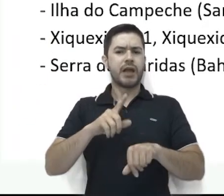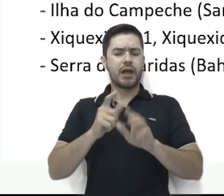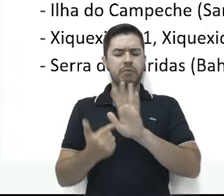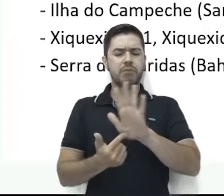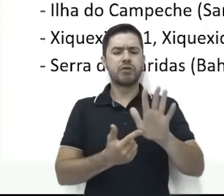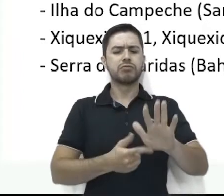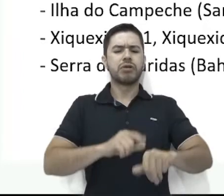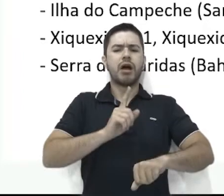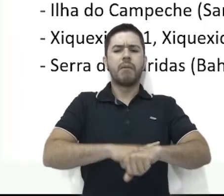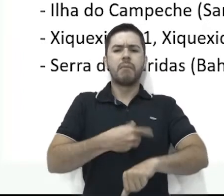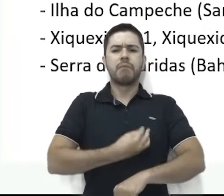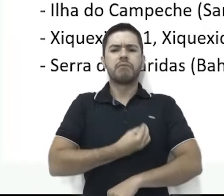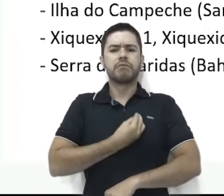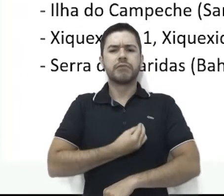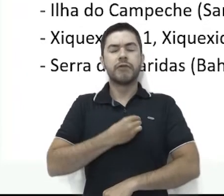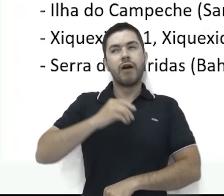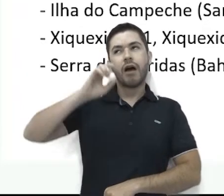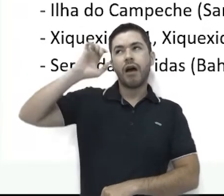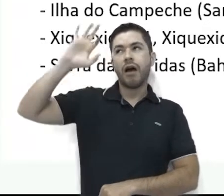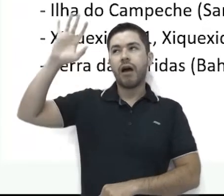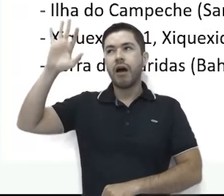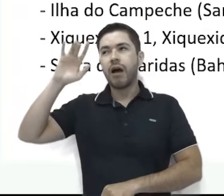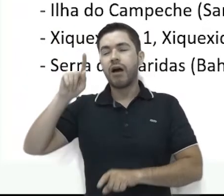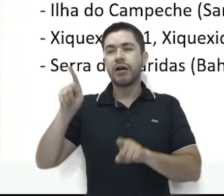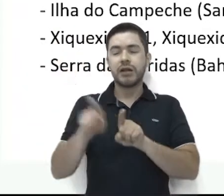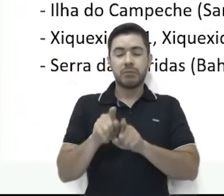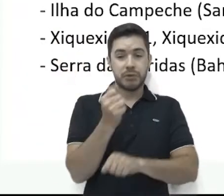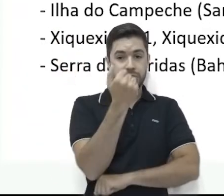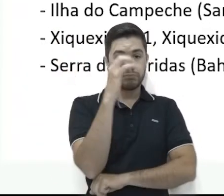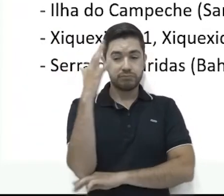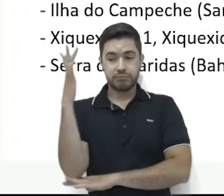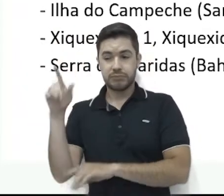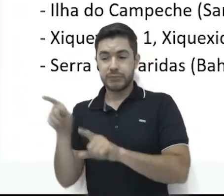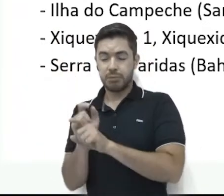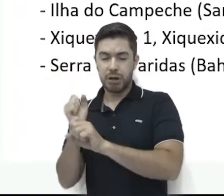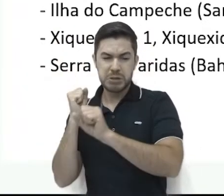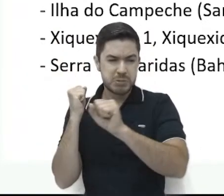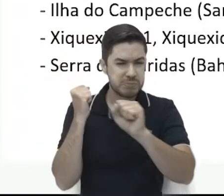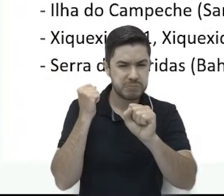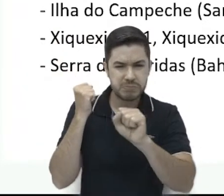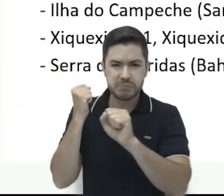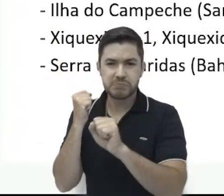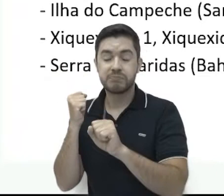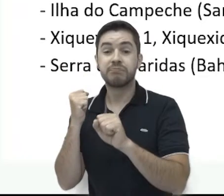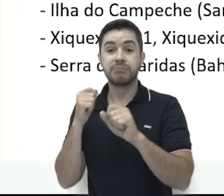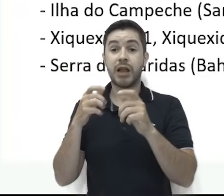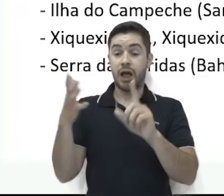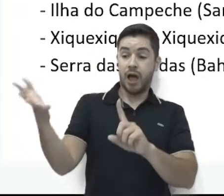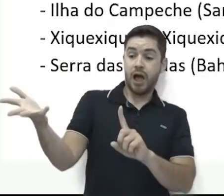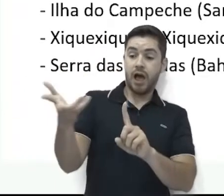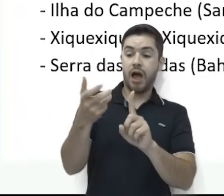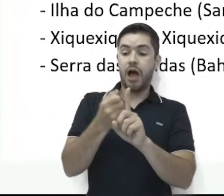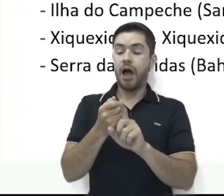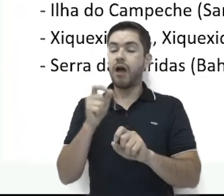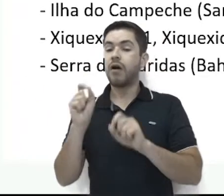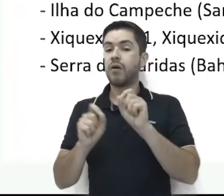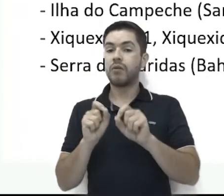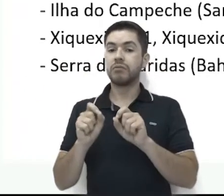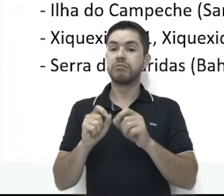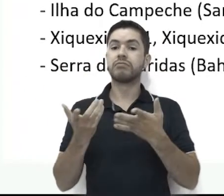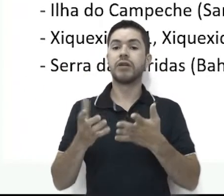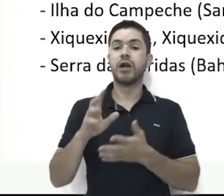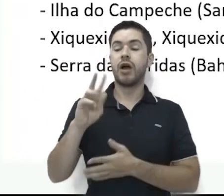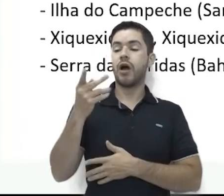cotidiano, além dos seus sonhos, elementos da natureza e da caça. Esse tipo de arte era caracterizada por ser